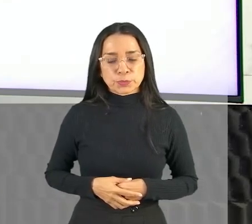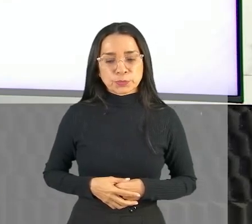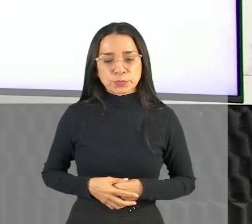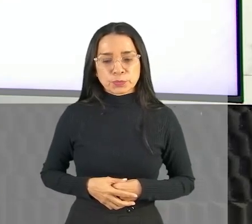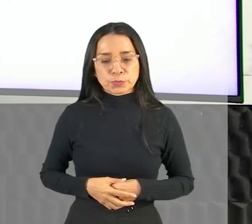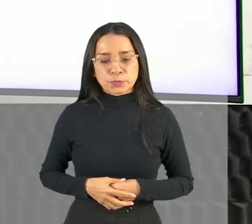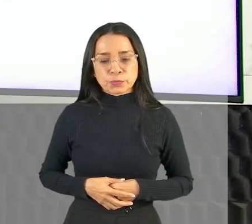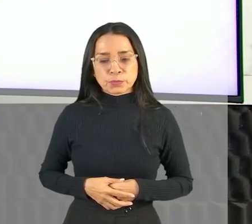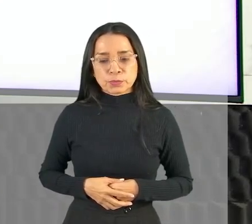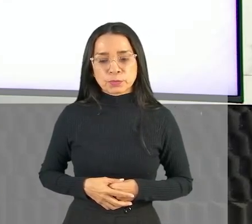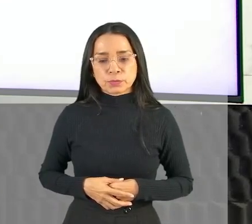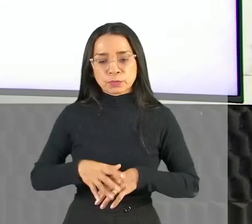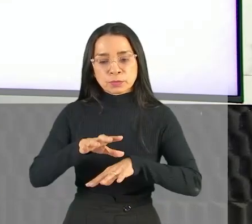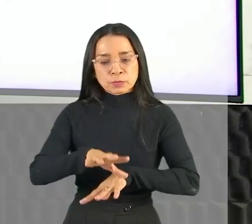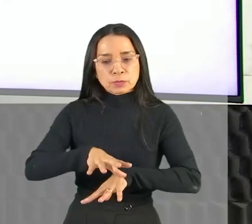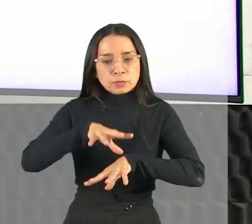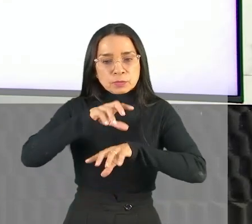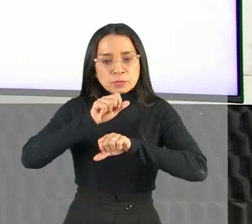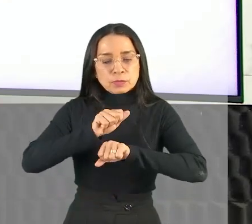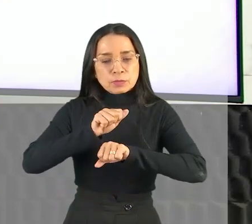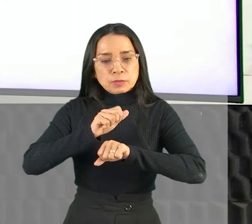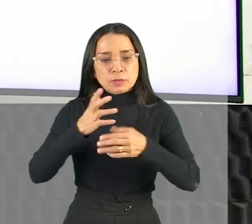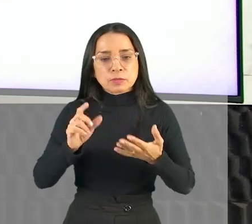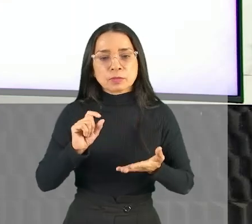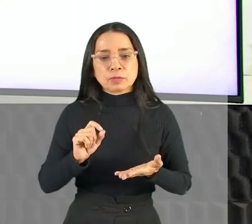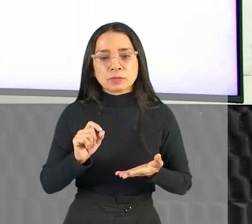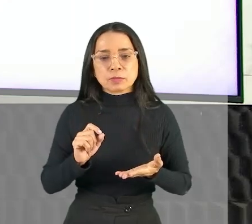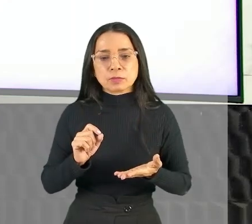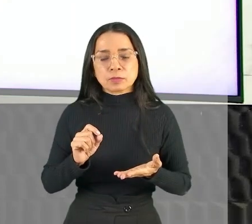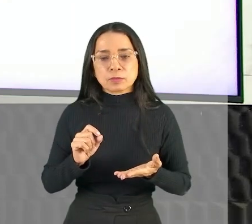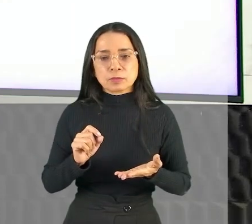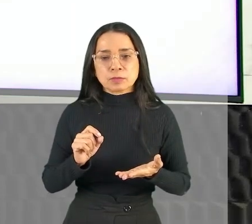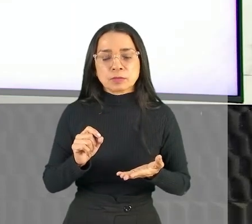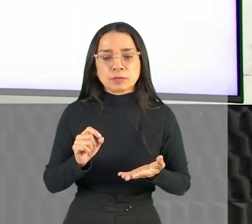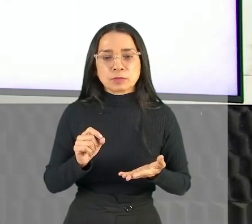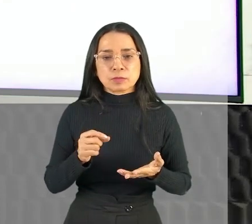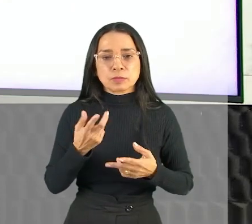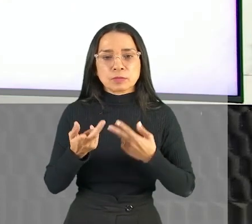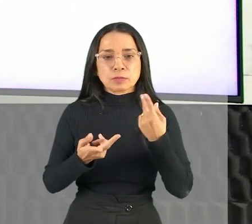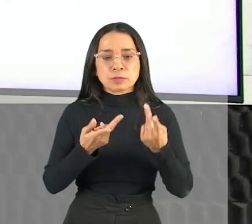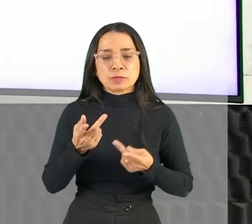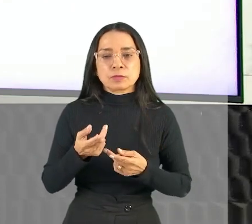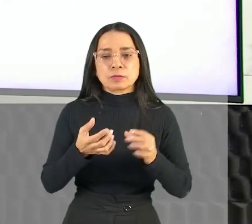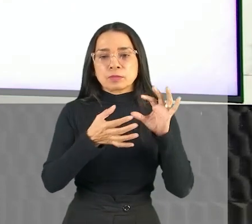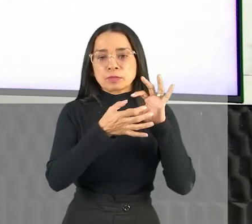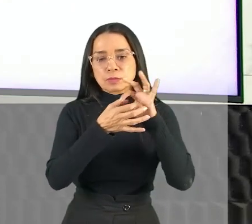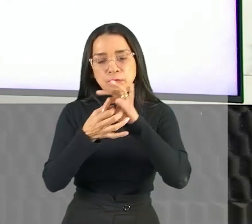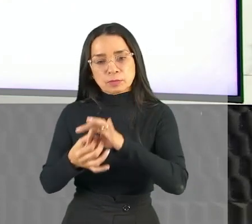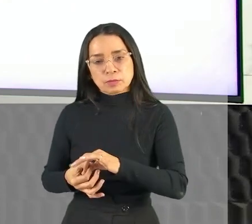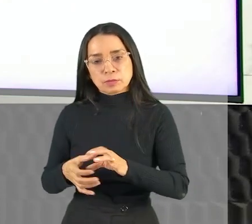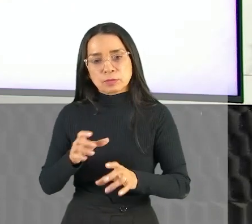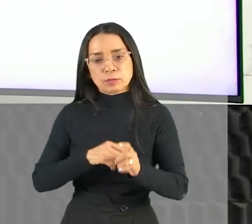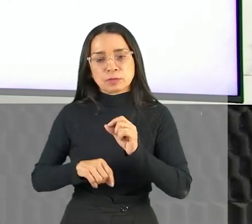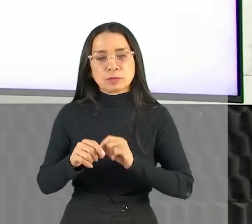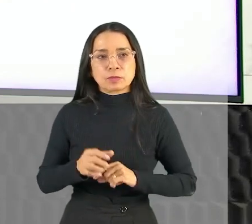Respiração aeróbica. Bom, mas a gente está falando de um contexto,